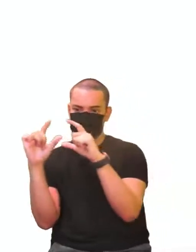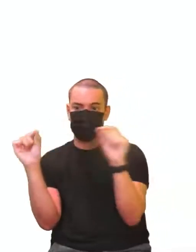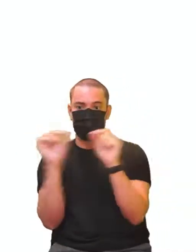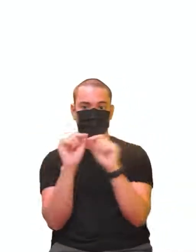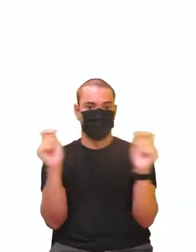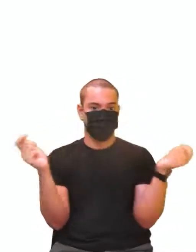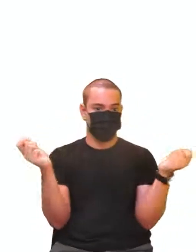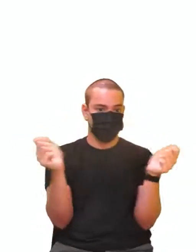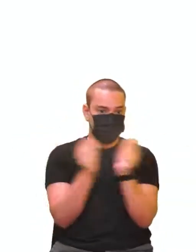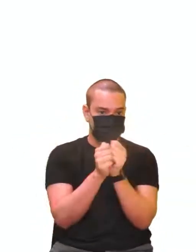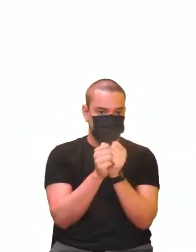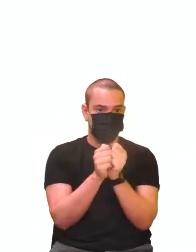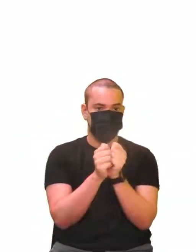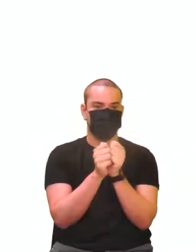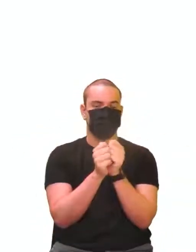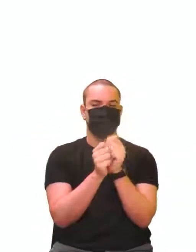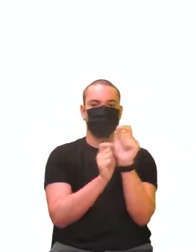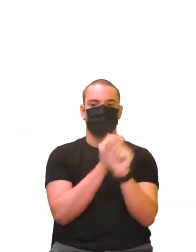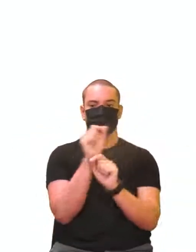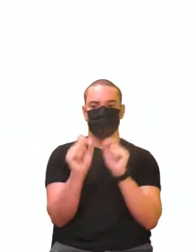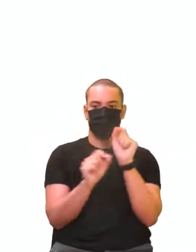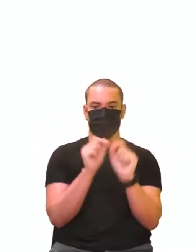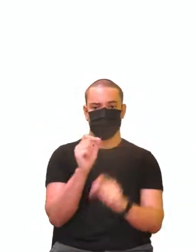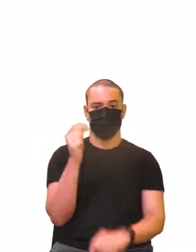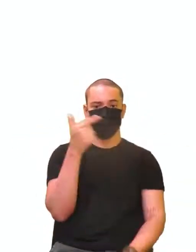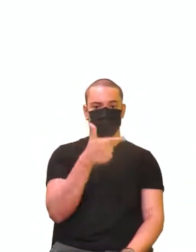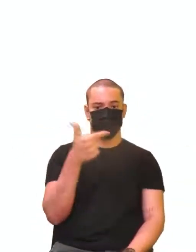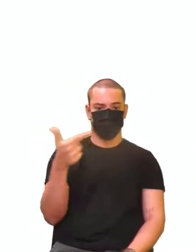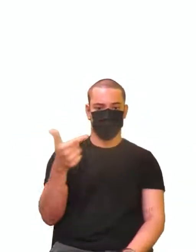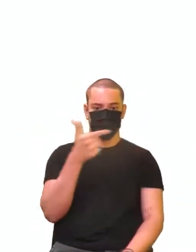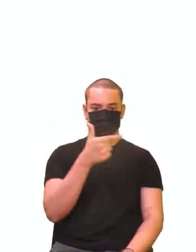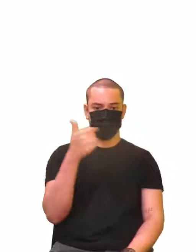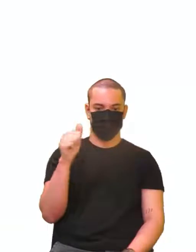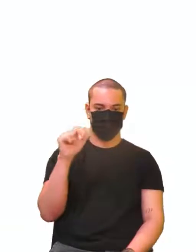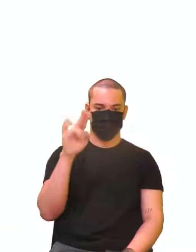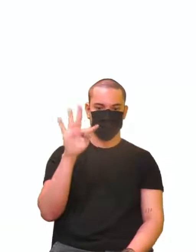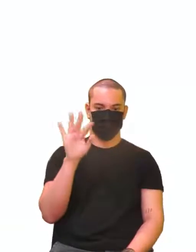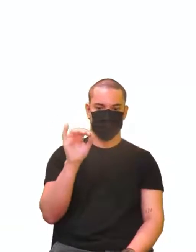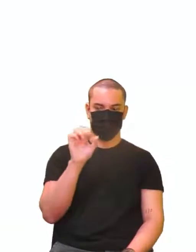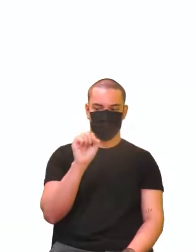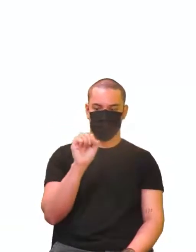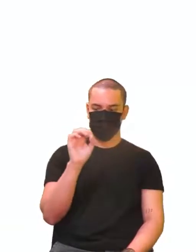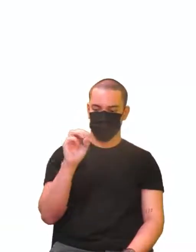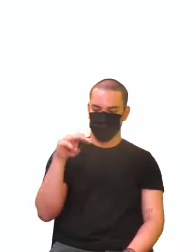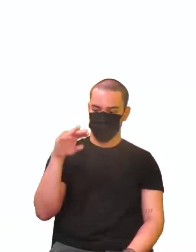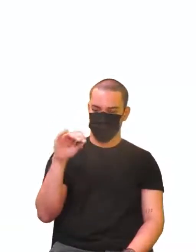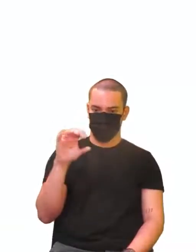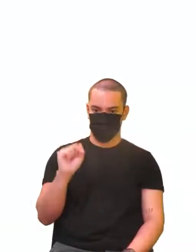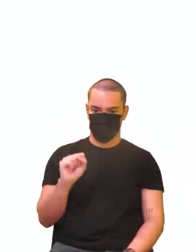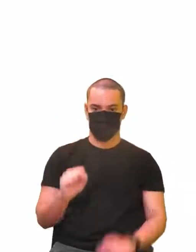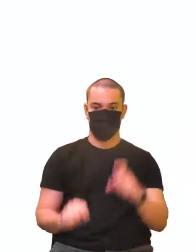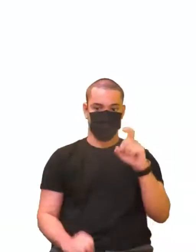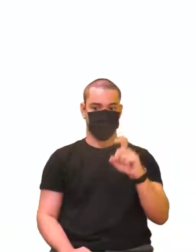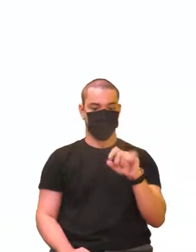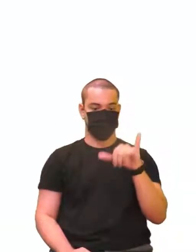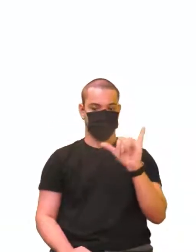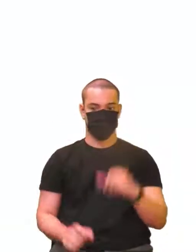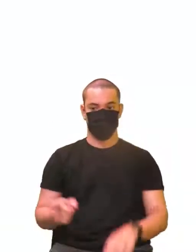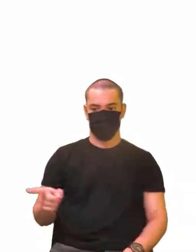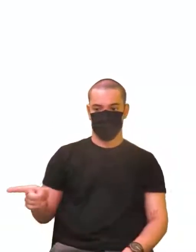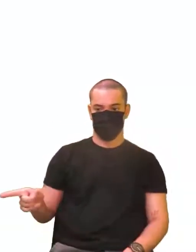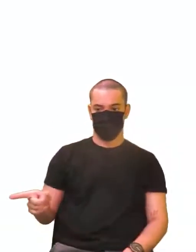nos 23, né? Sendo que 22 são os autossomos e os XY são